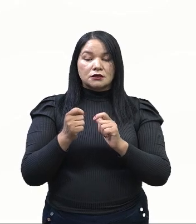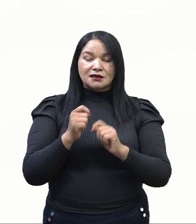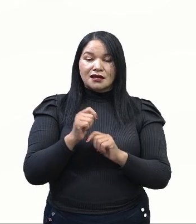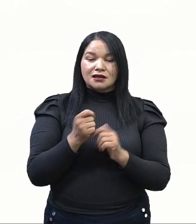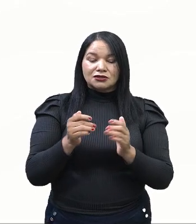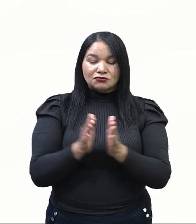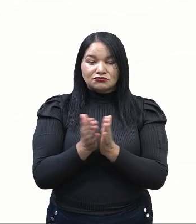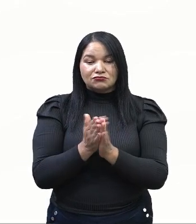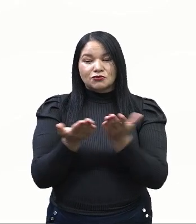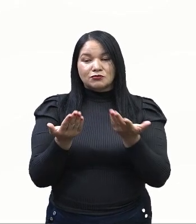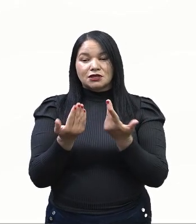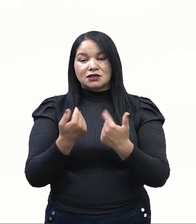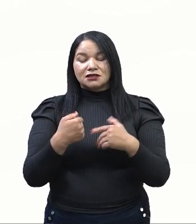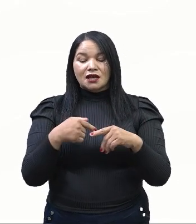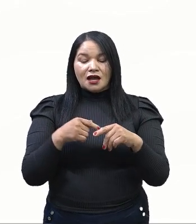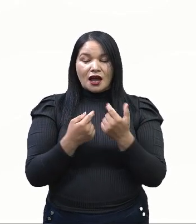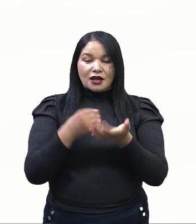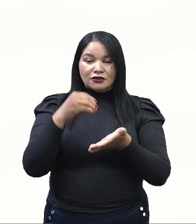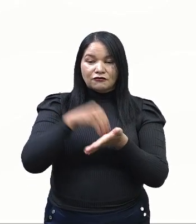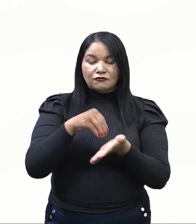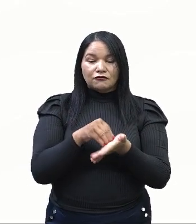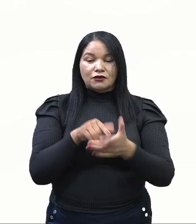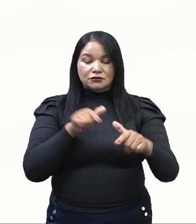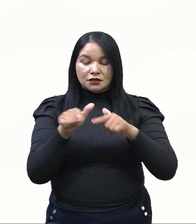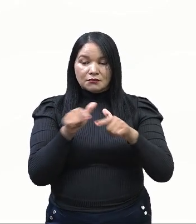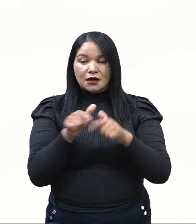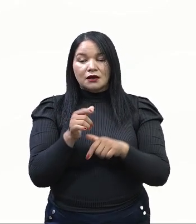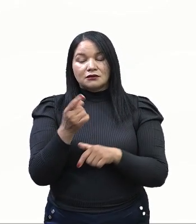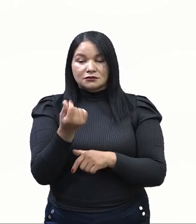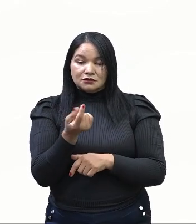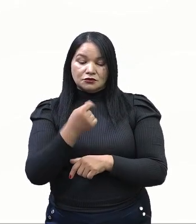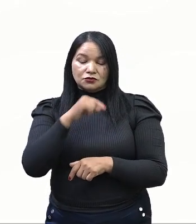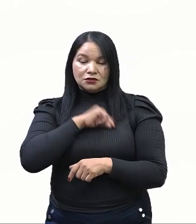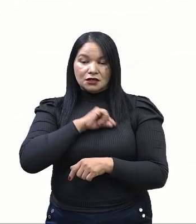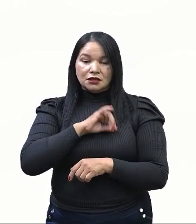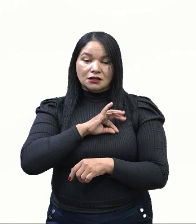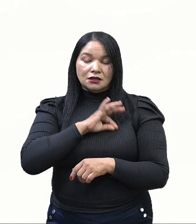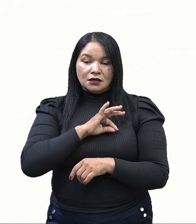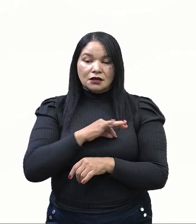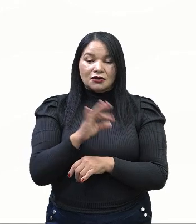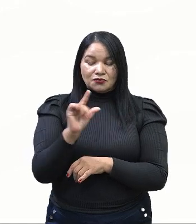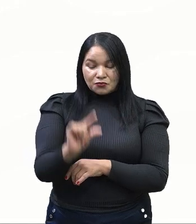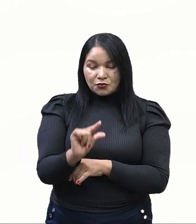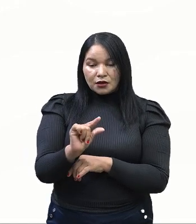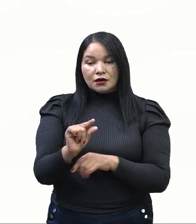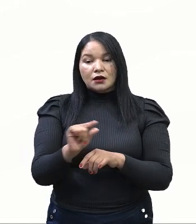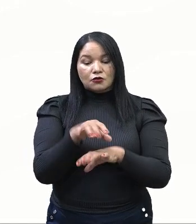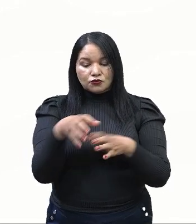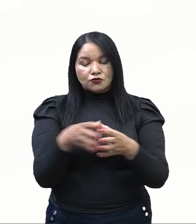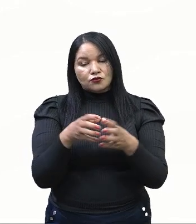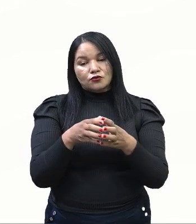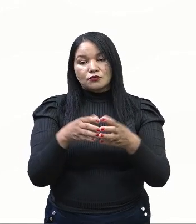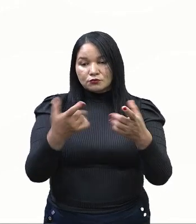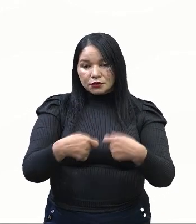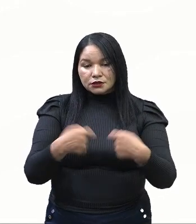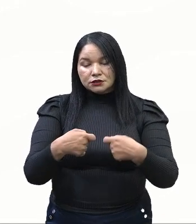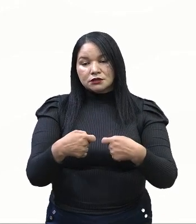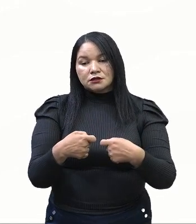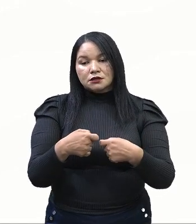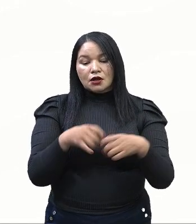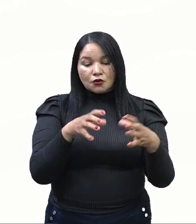de falta de trabalho, de salários baixos, em que grupos se encontram. Então, na medida em que esses